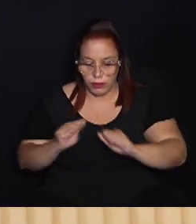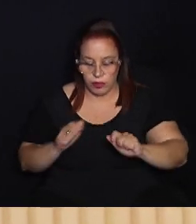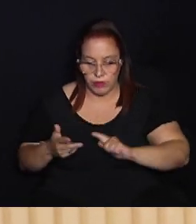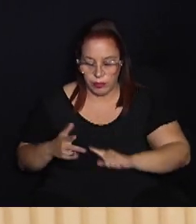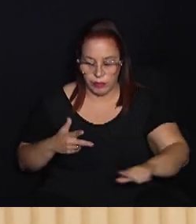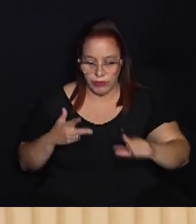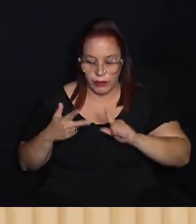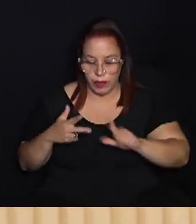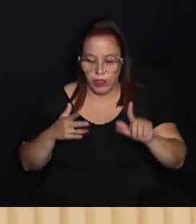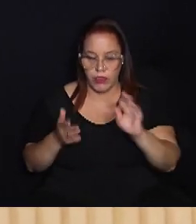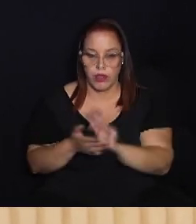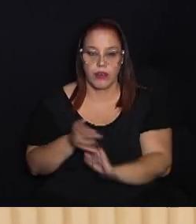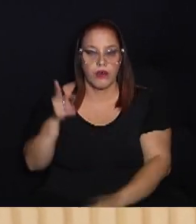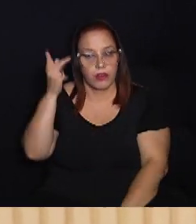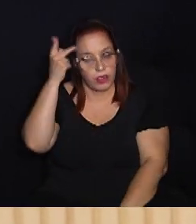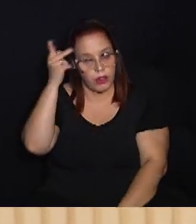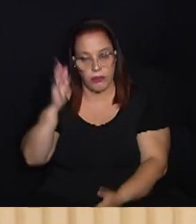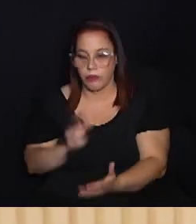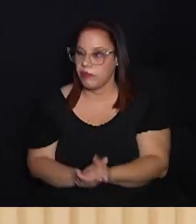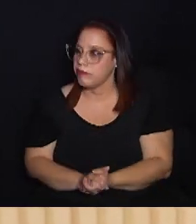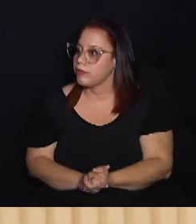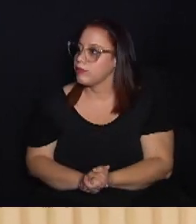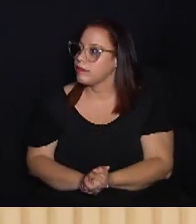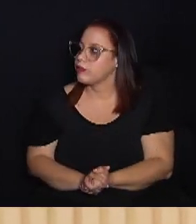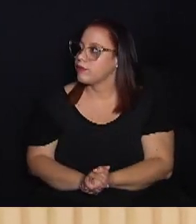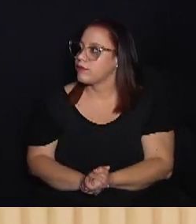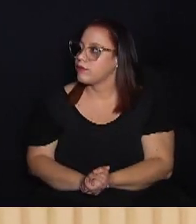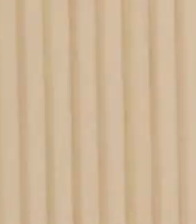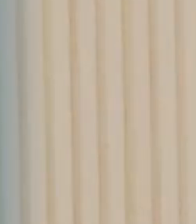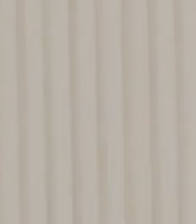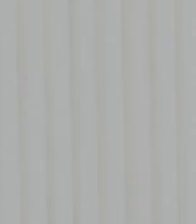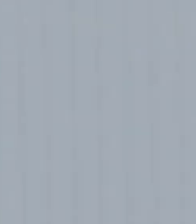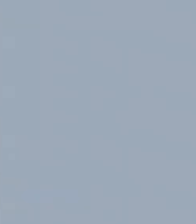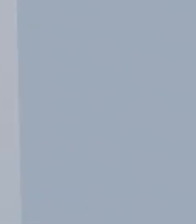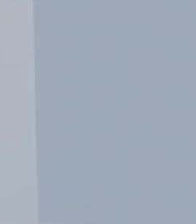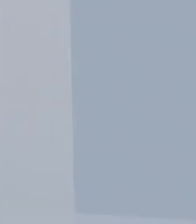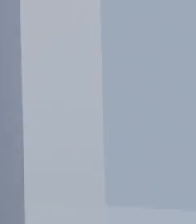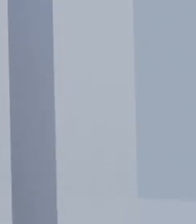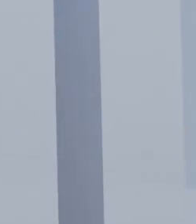mandato na Assembleia Legislativa de São Paulo